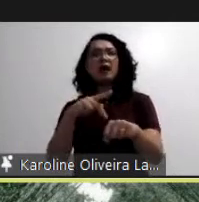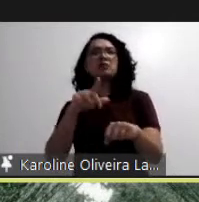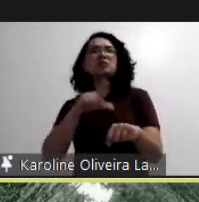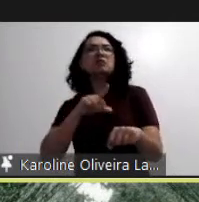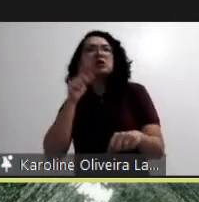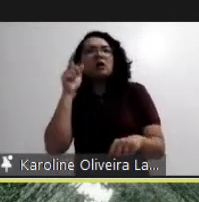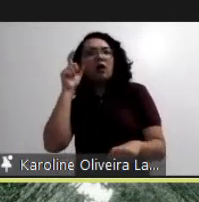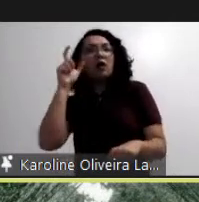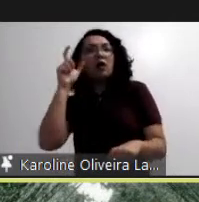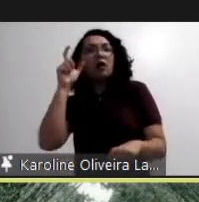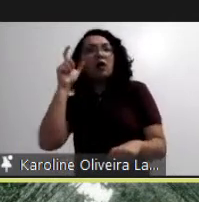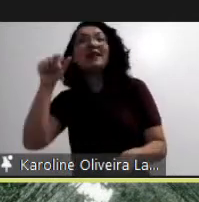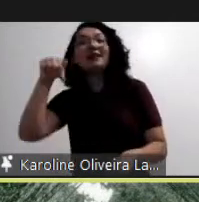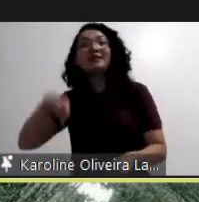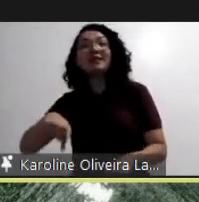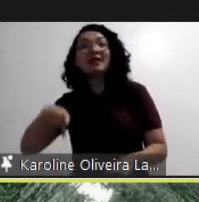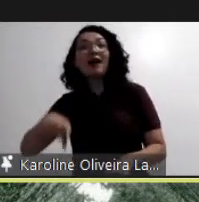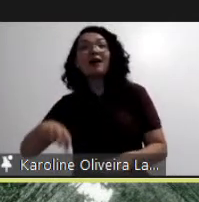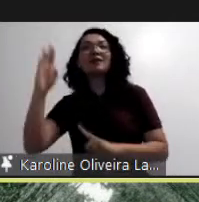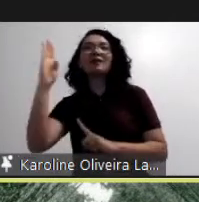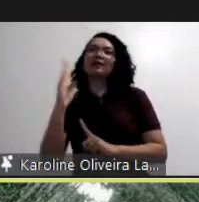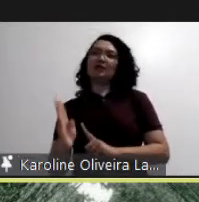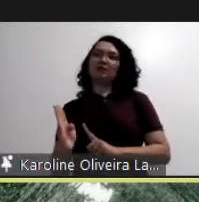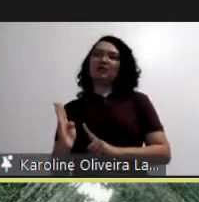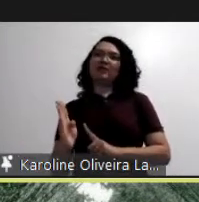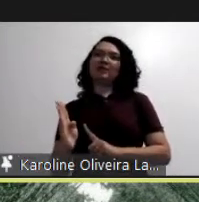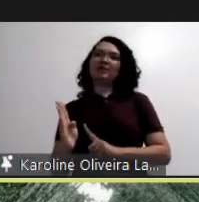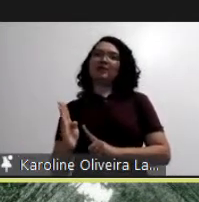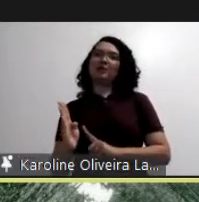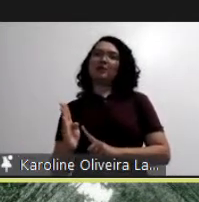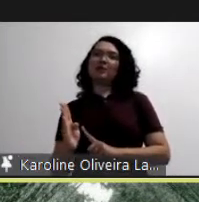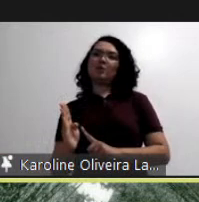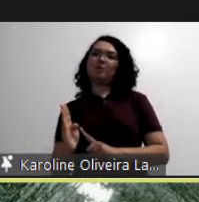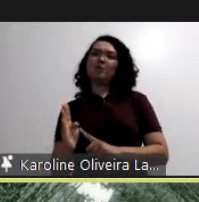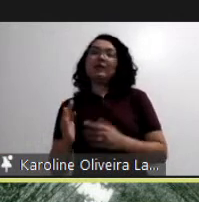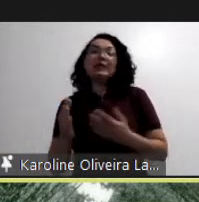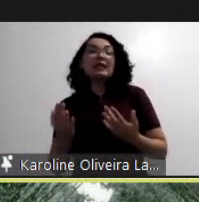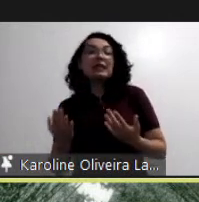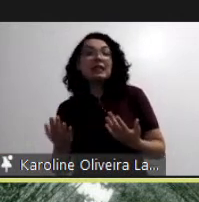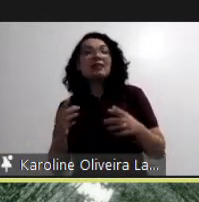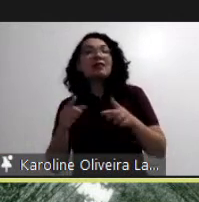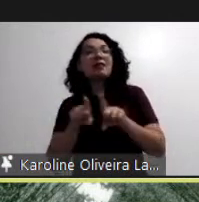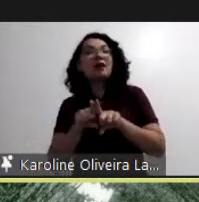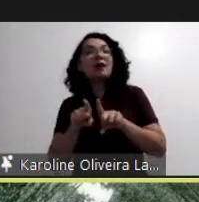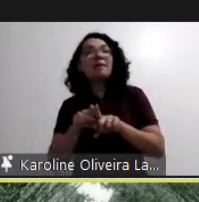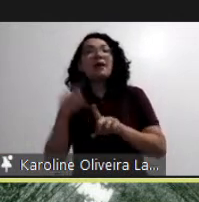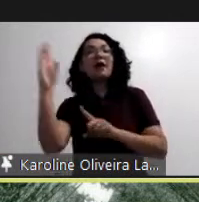eventos. E o Brasil tinha uma excelente imagem no mundo.